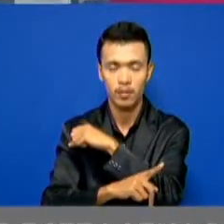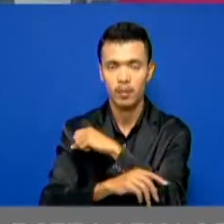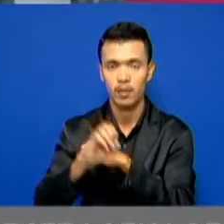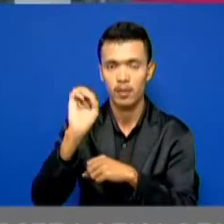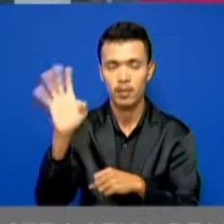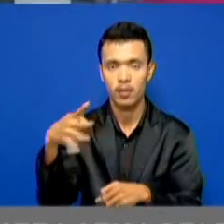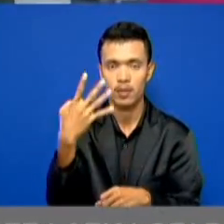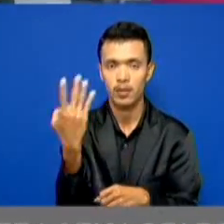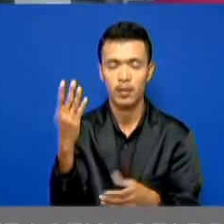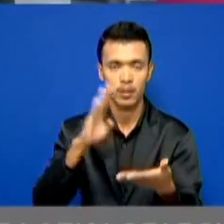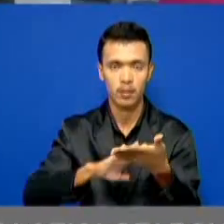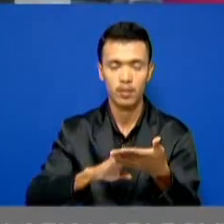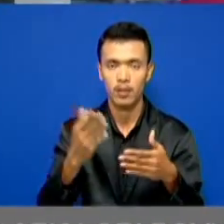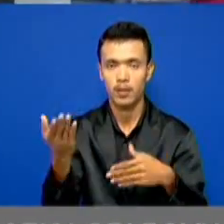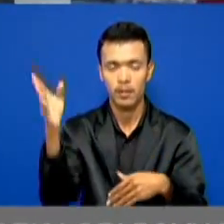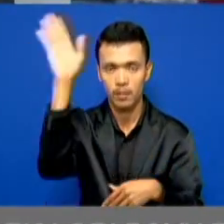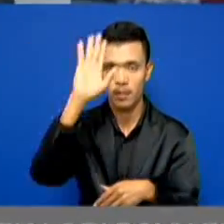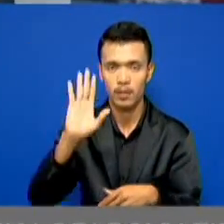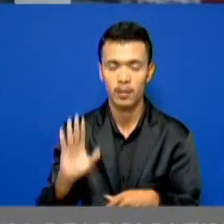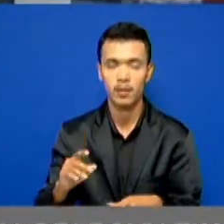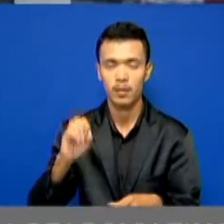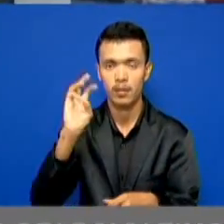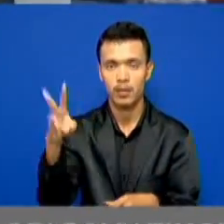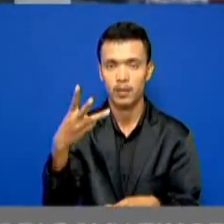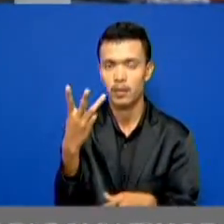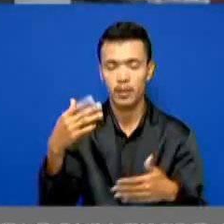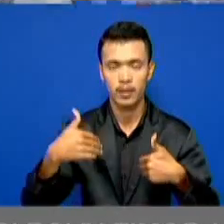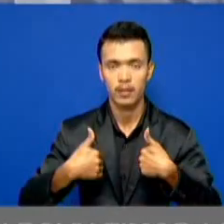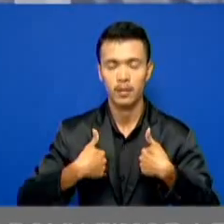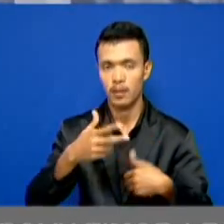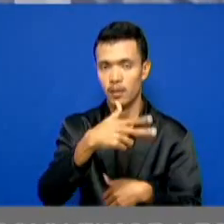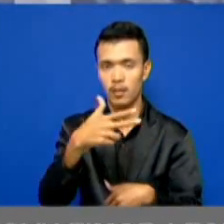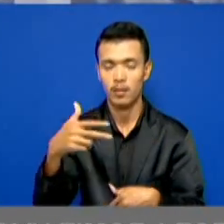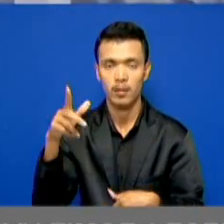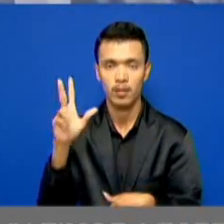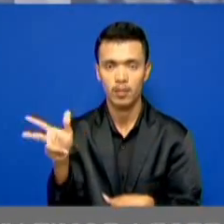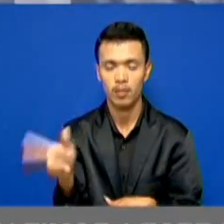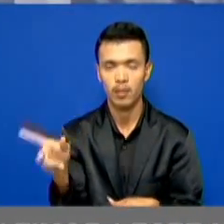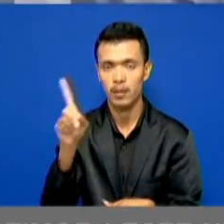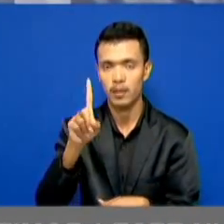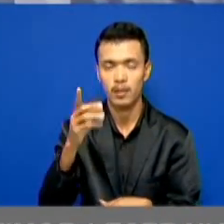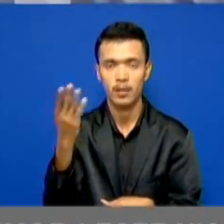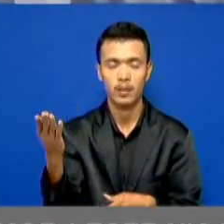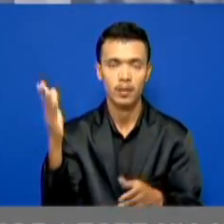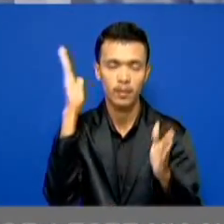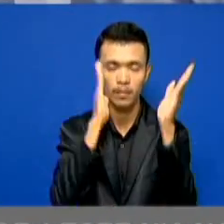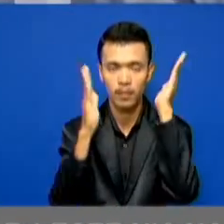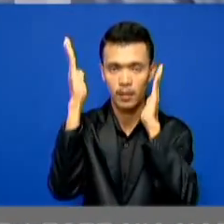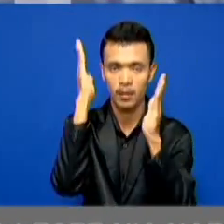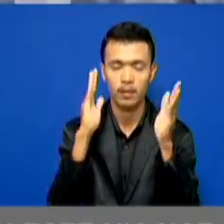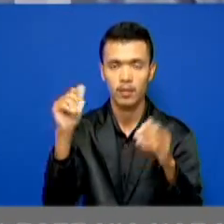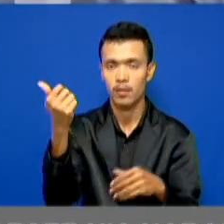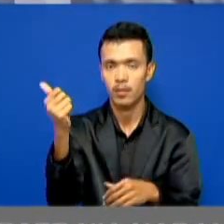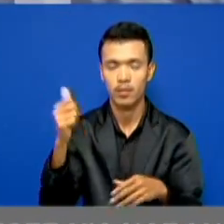Incianulo Recinhat e a Brasil. Na Incianulo Recinem e a Indonésia. Na Incianulo Recinida e a Malásia, no Incianulo,